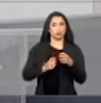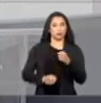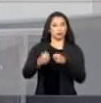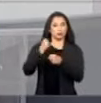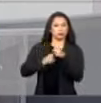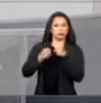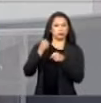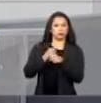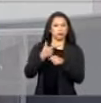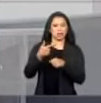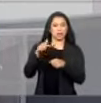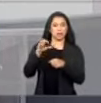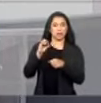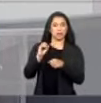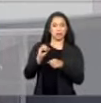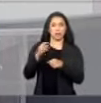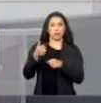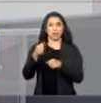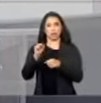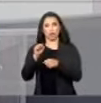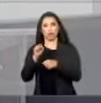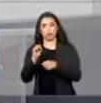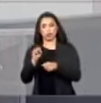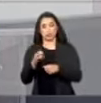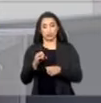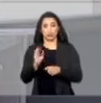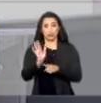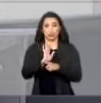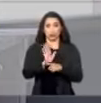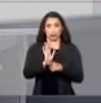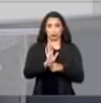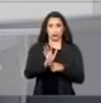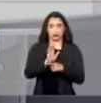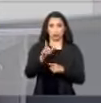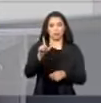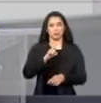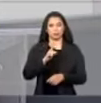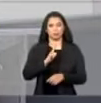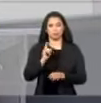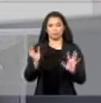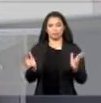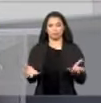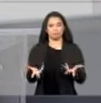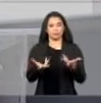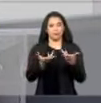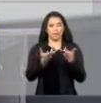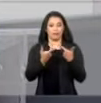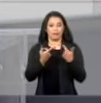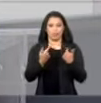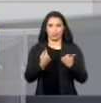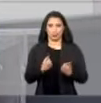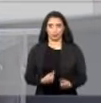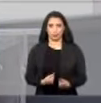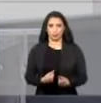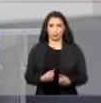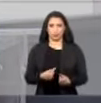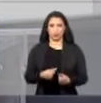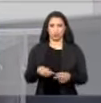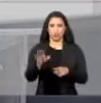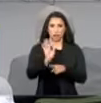anos em que o cinema brasileiro viveu a lua de mel com seu público. nossos filmes